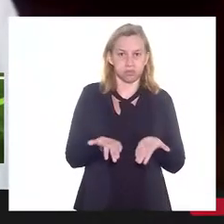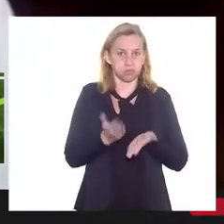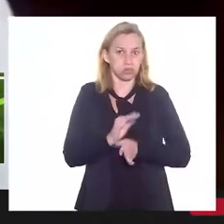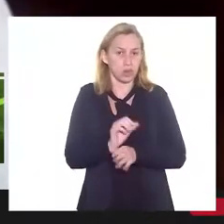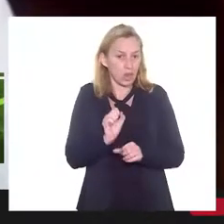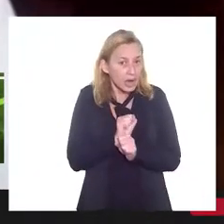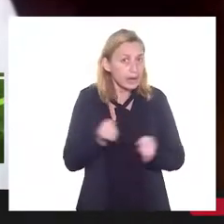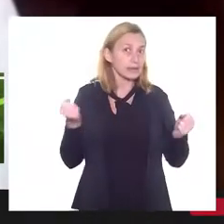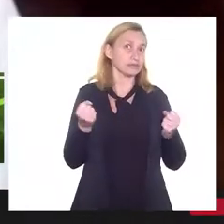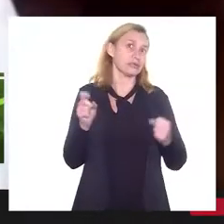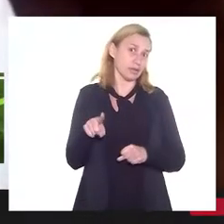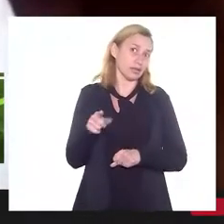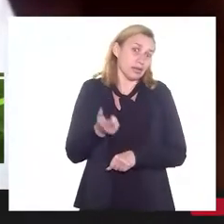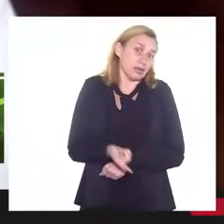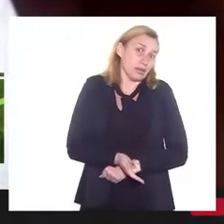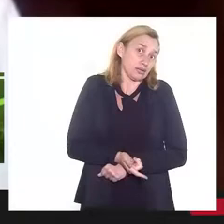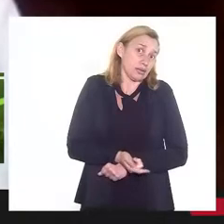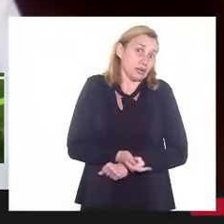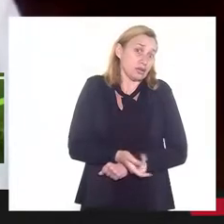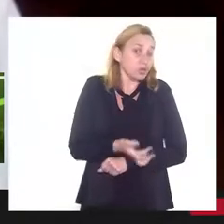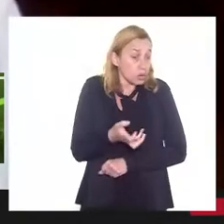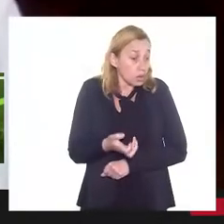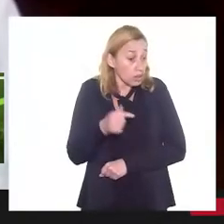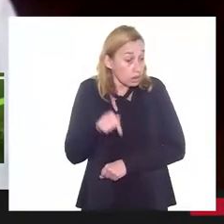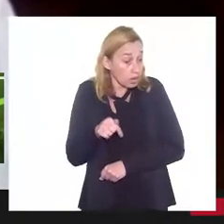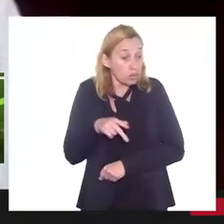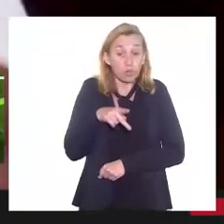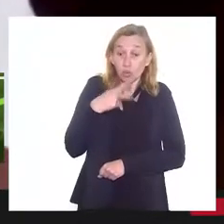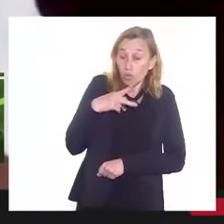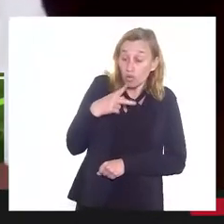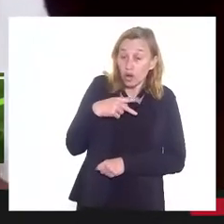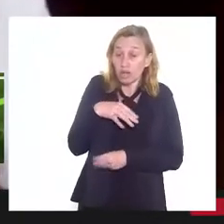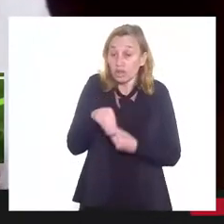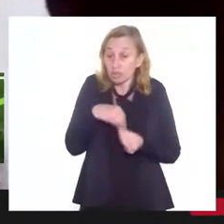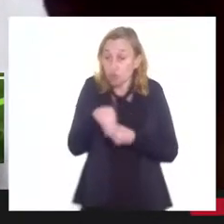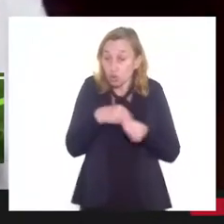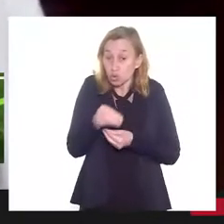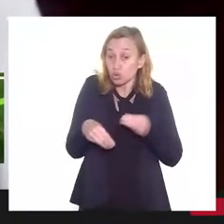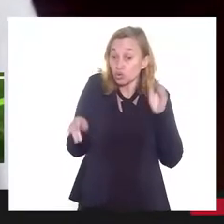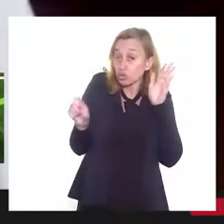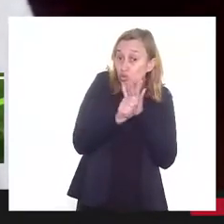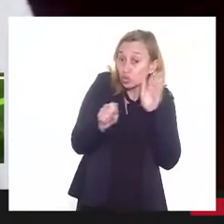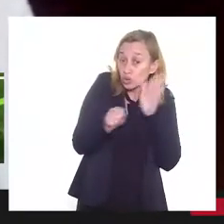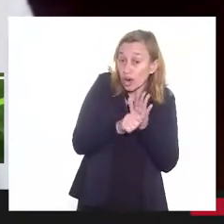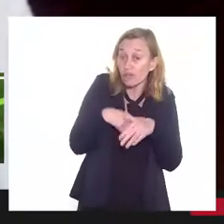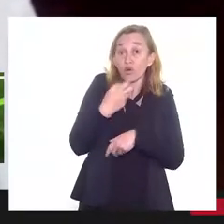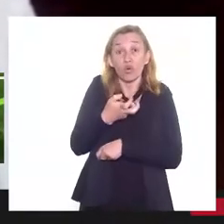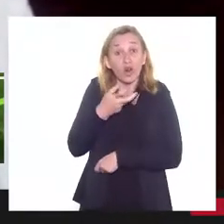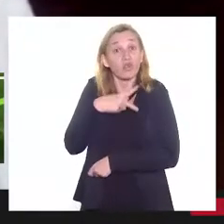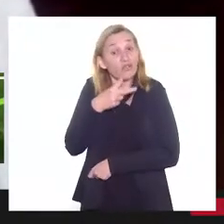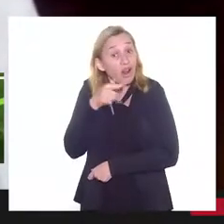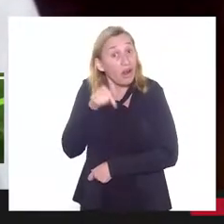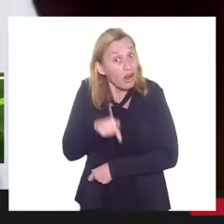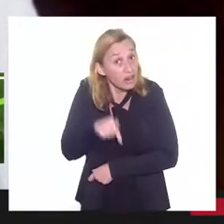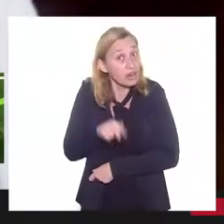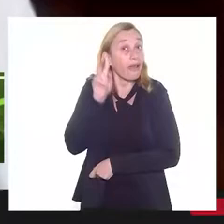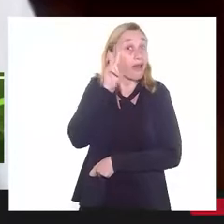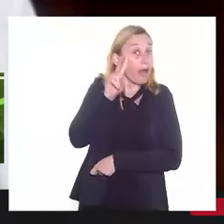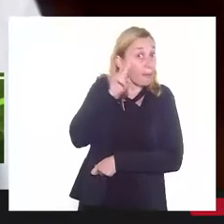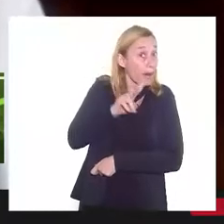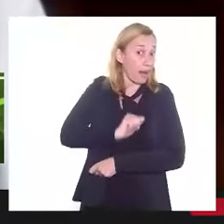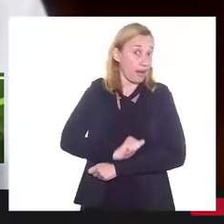granjos né eu quero aqui quando eu falo do envolvimento do tráfico eu quero aqui citar